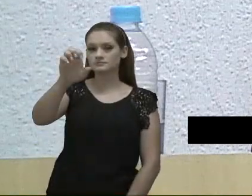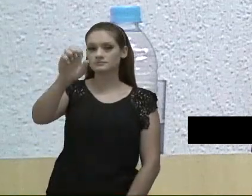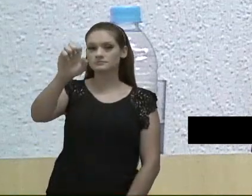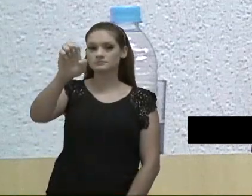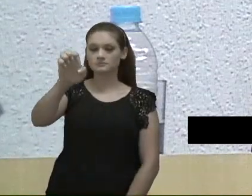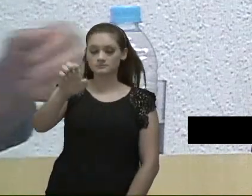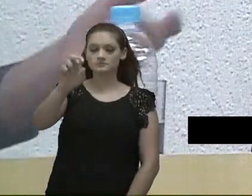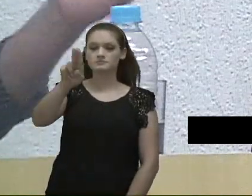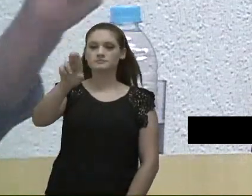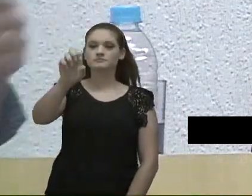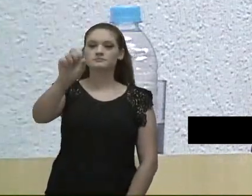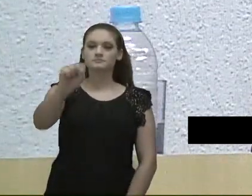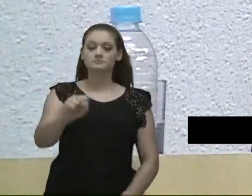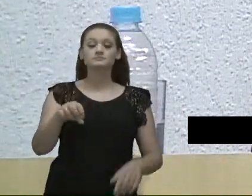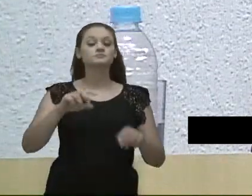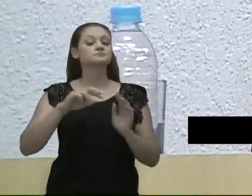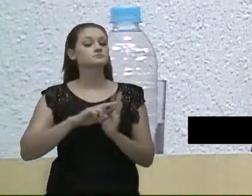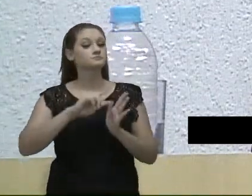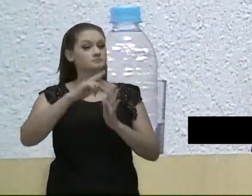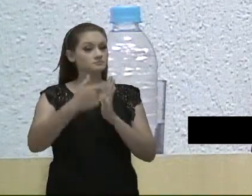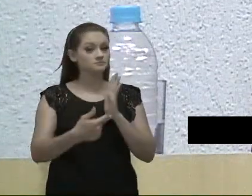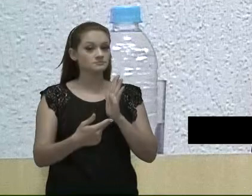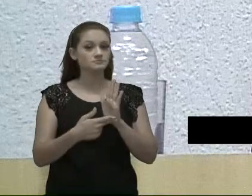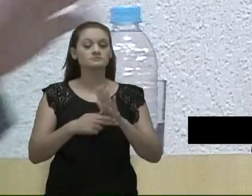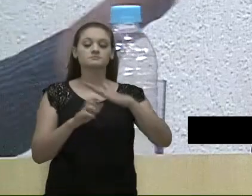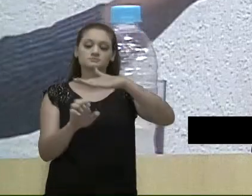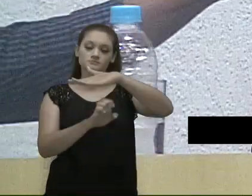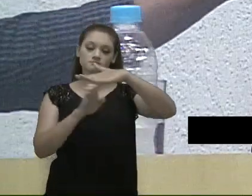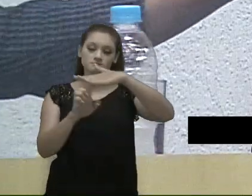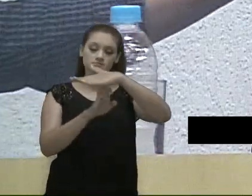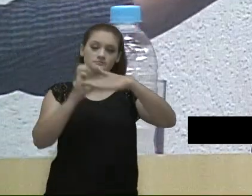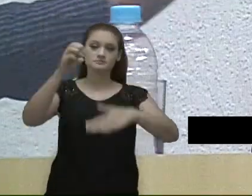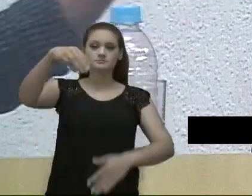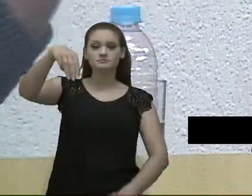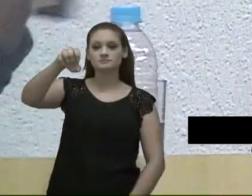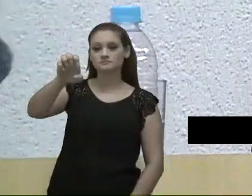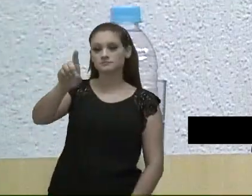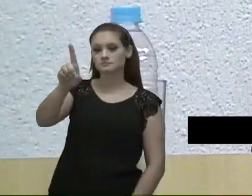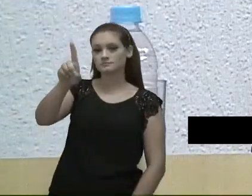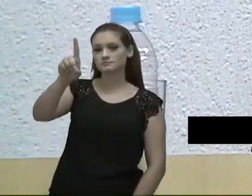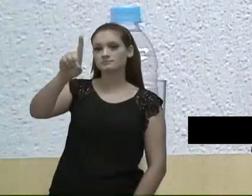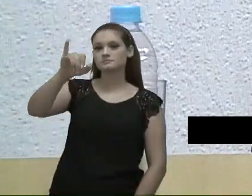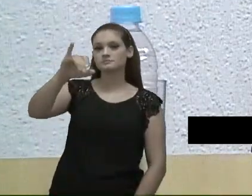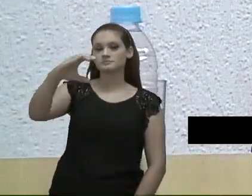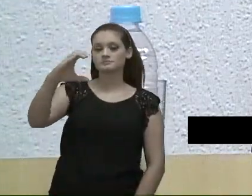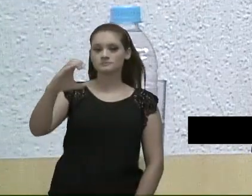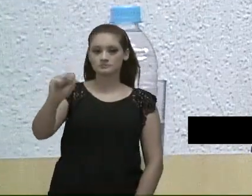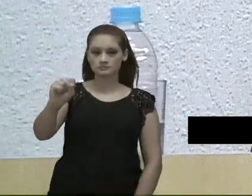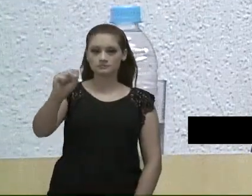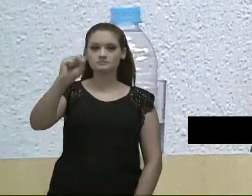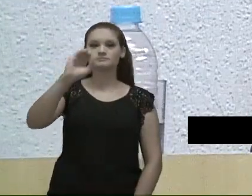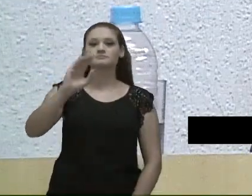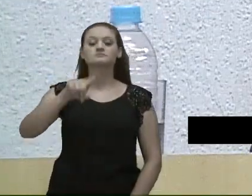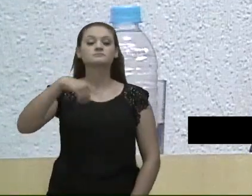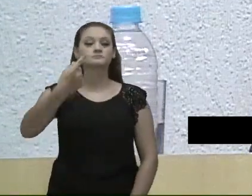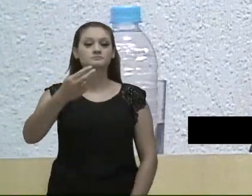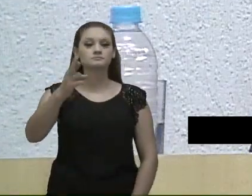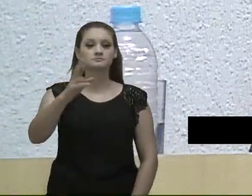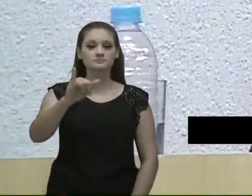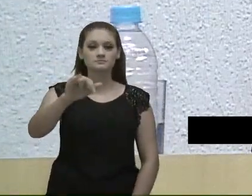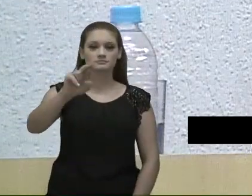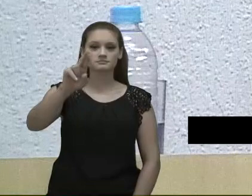Depois estaremos ouvindo o Rui Vicente dos Santos, depois a senhora Maria